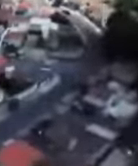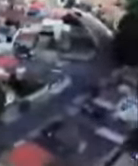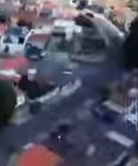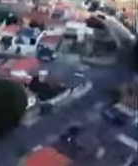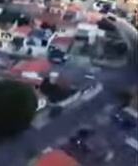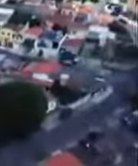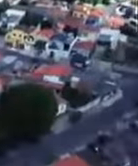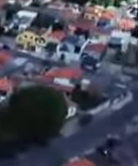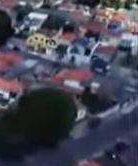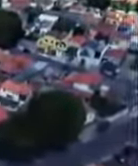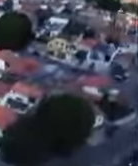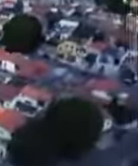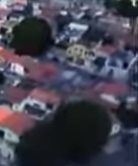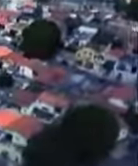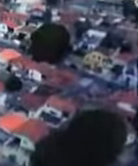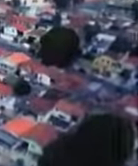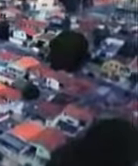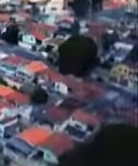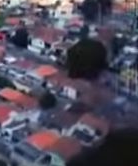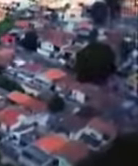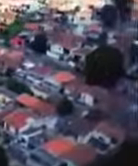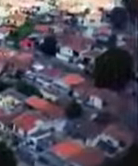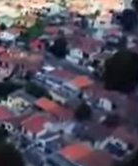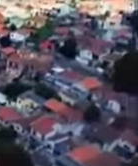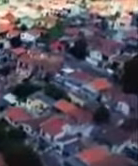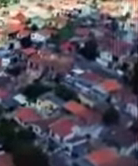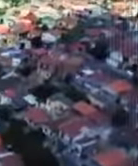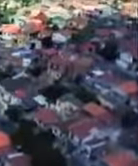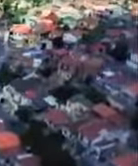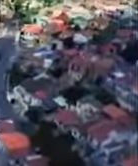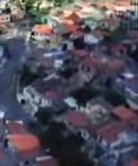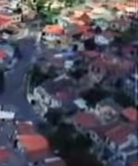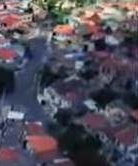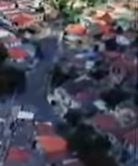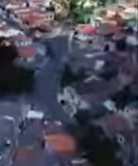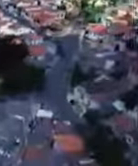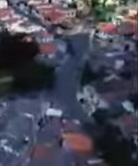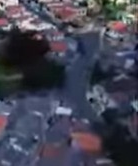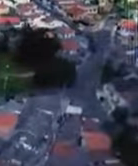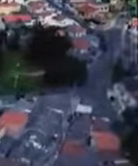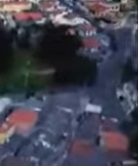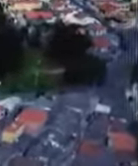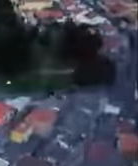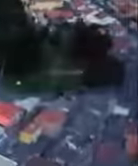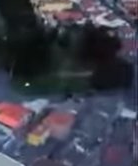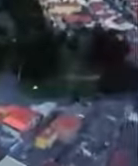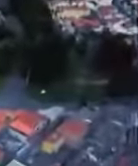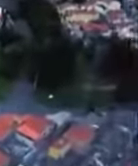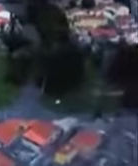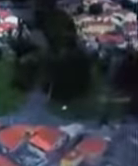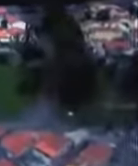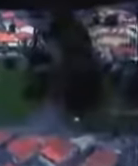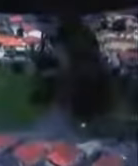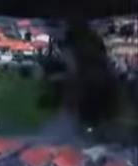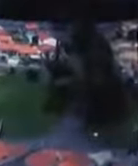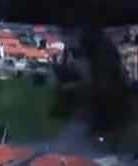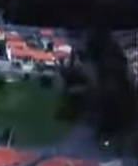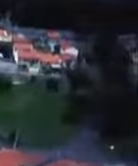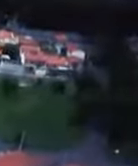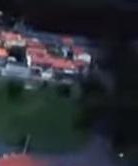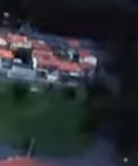Mas aí, ali em cima é o São Quirino, do outro lado é o Nilópolis, descendo ali ó, Santana, Parcanhumas,